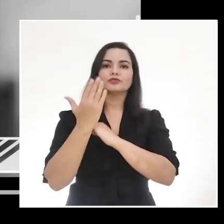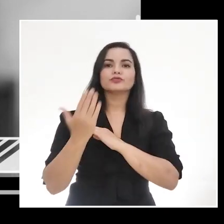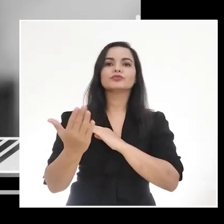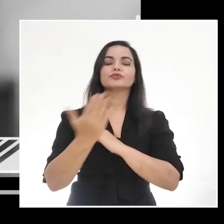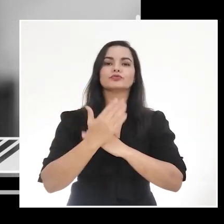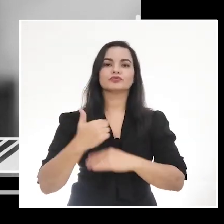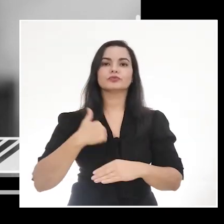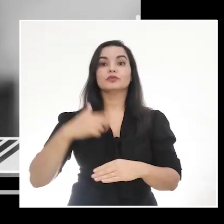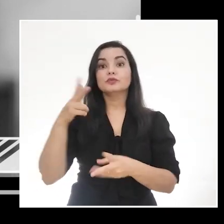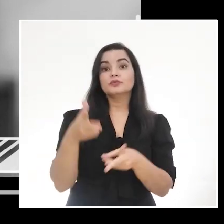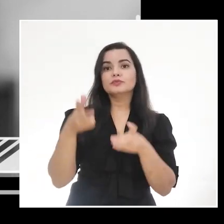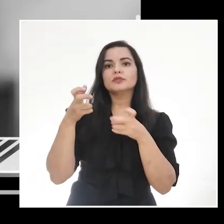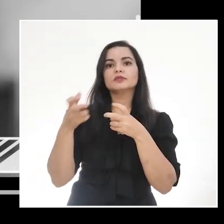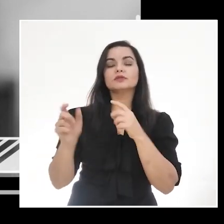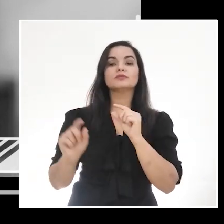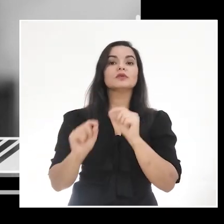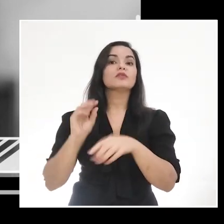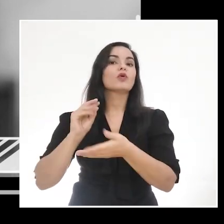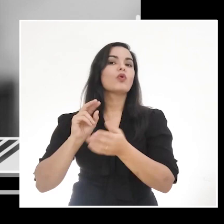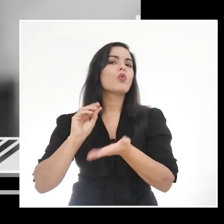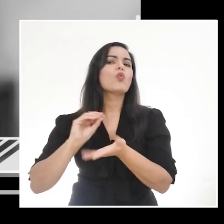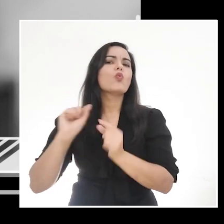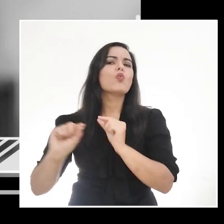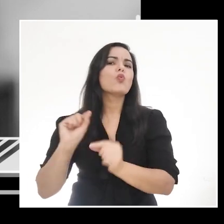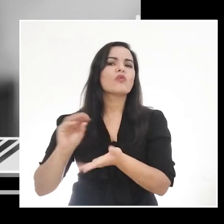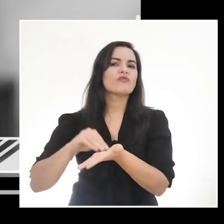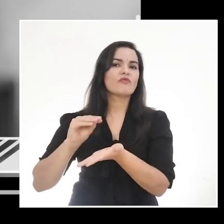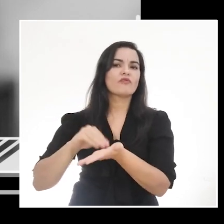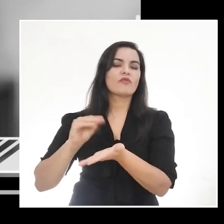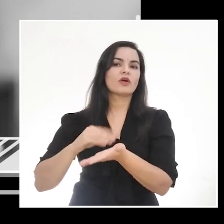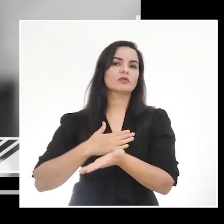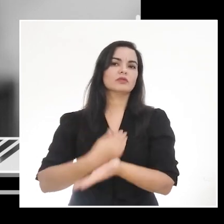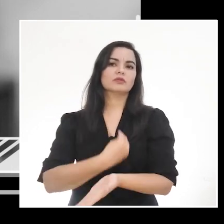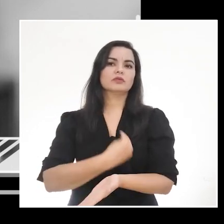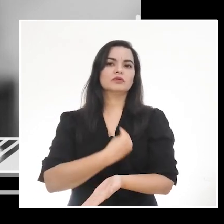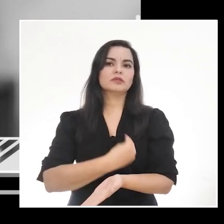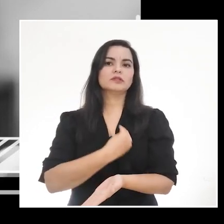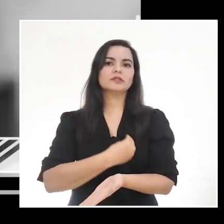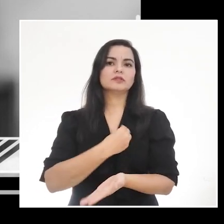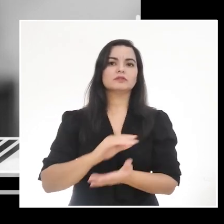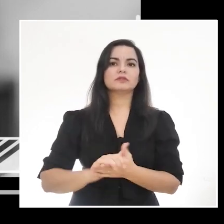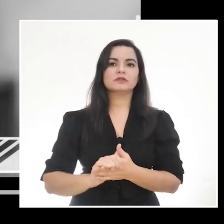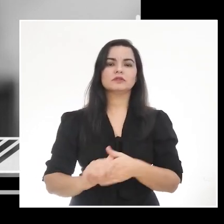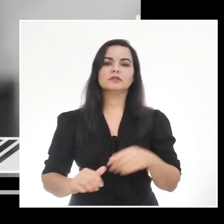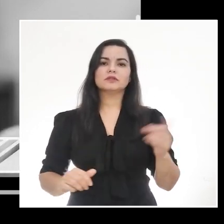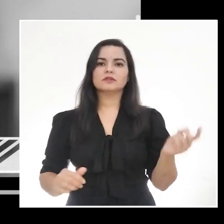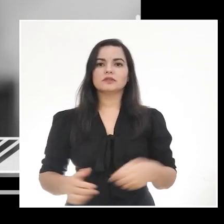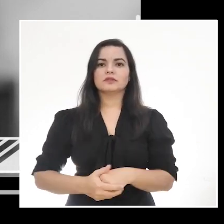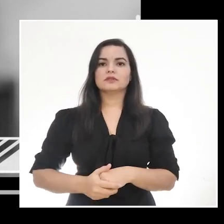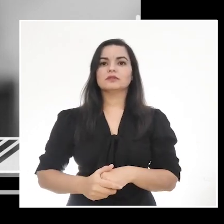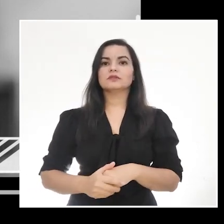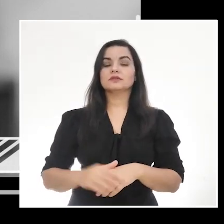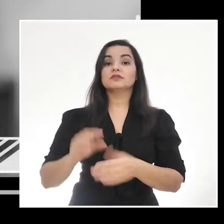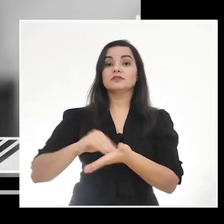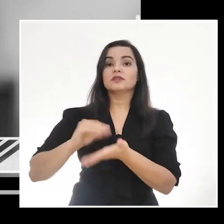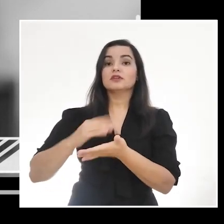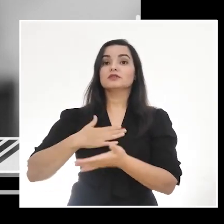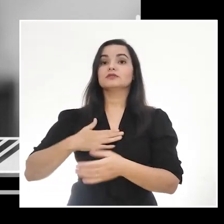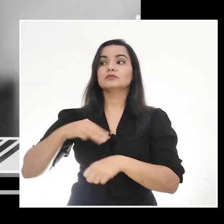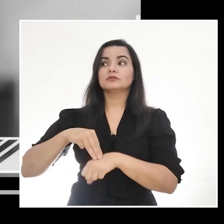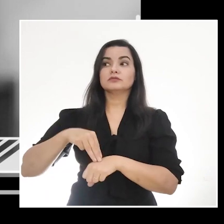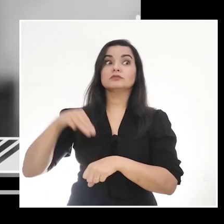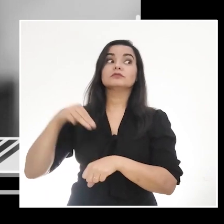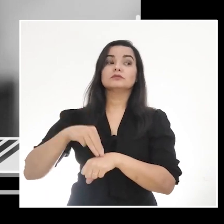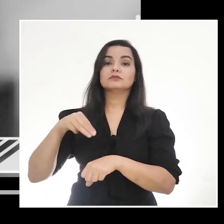sido discipulados e de se tornarem discipuladores puderam me ajudar a perceber aquilo que faltava para mim